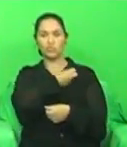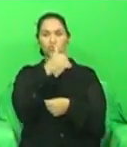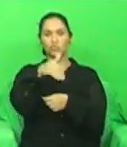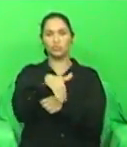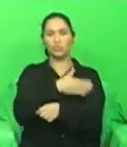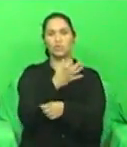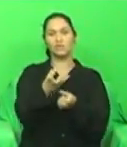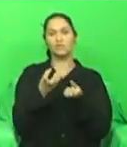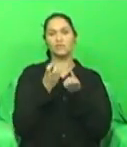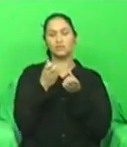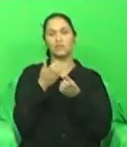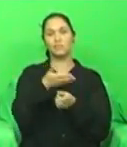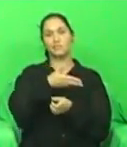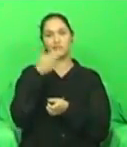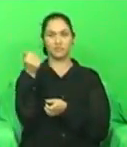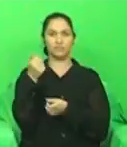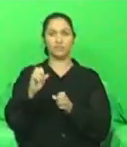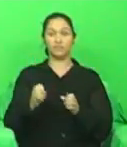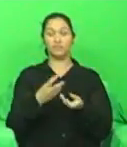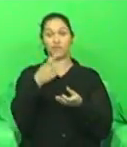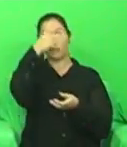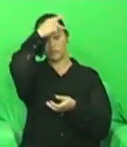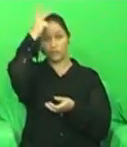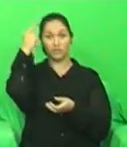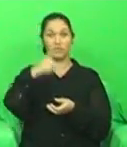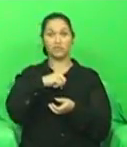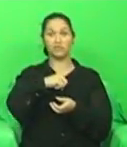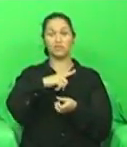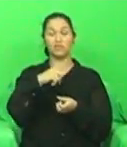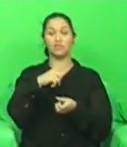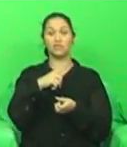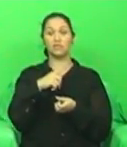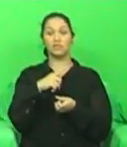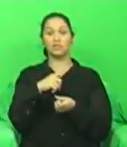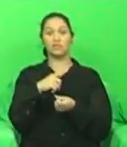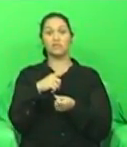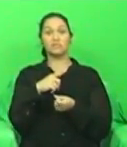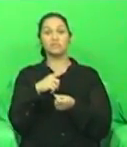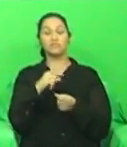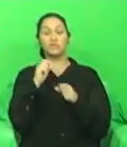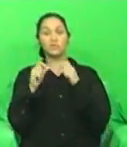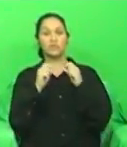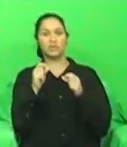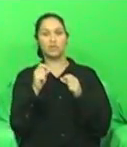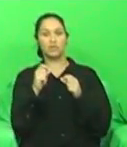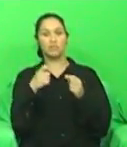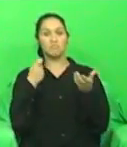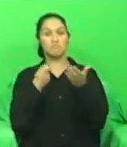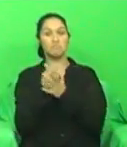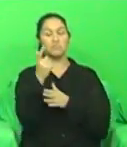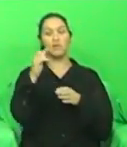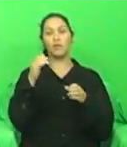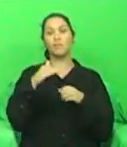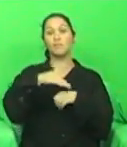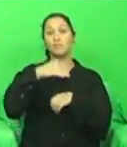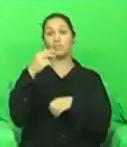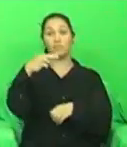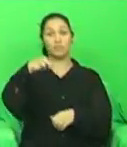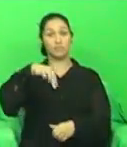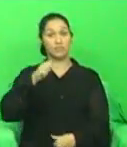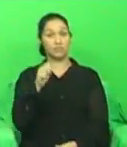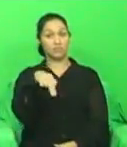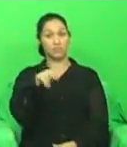vereador janio então ele tem que providenciar mais máquina e mais variam que conforme disse o vereador ademir